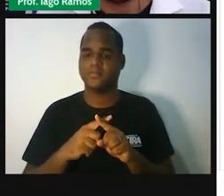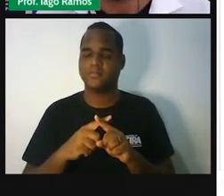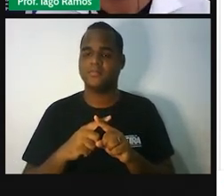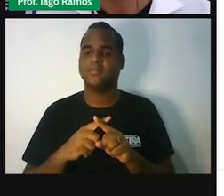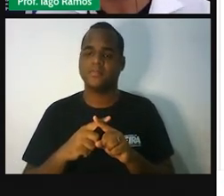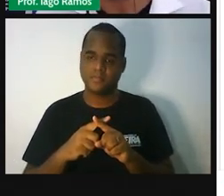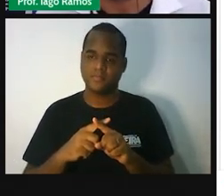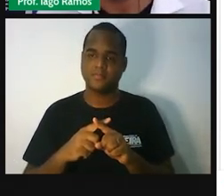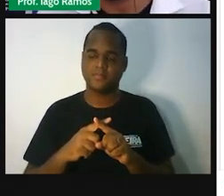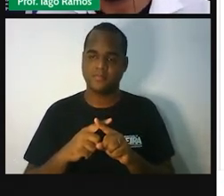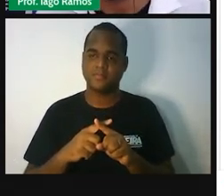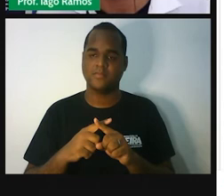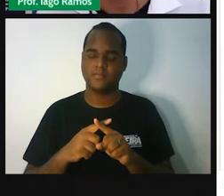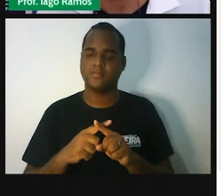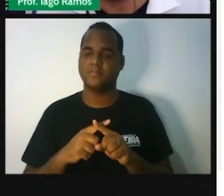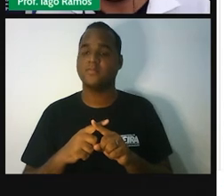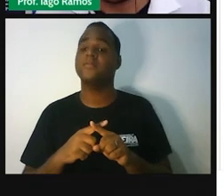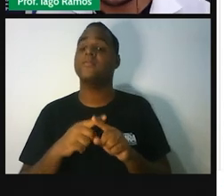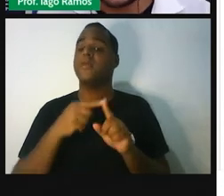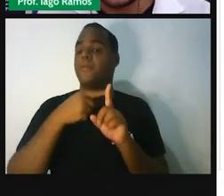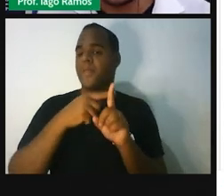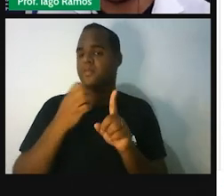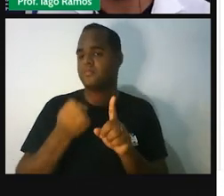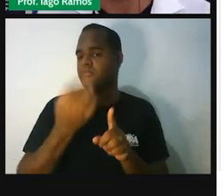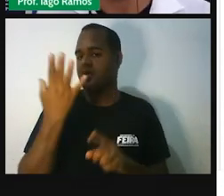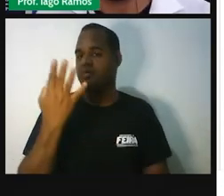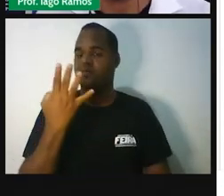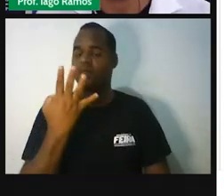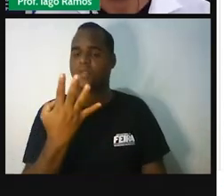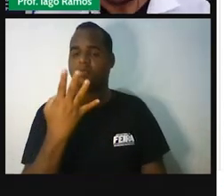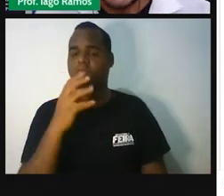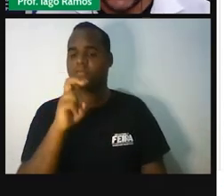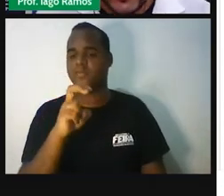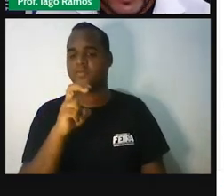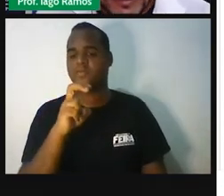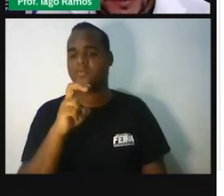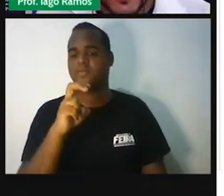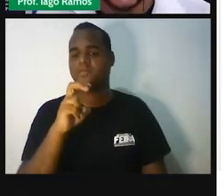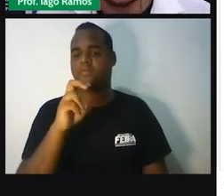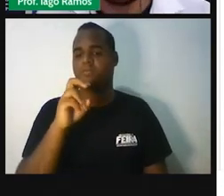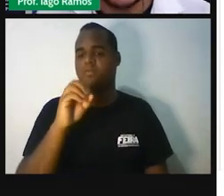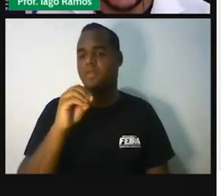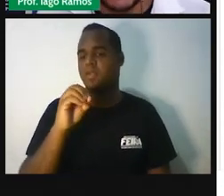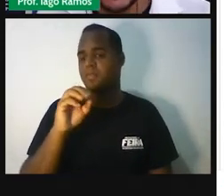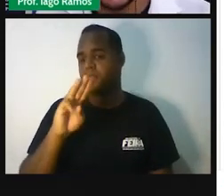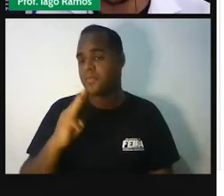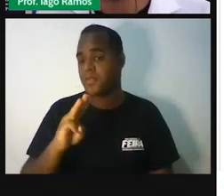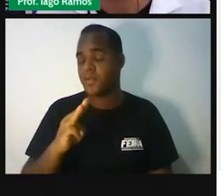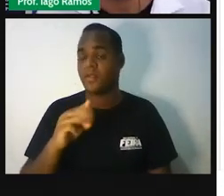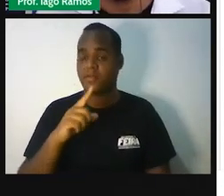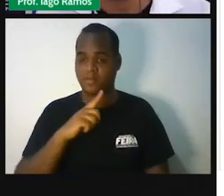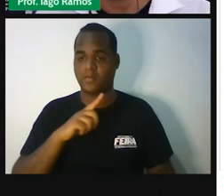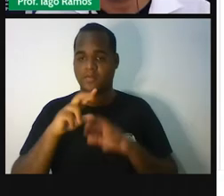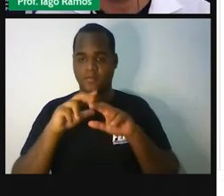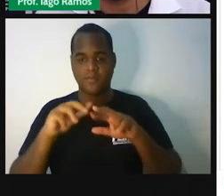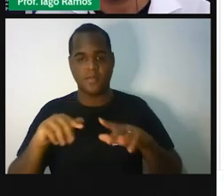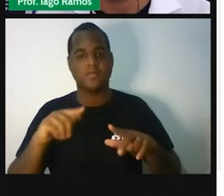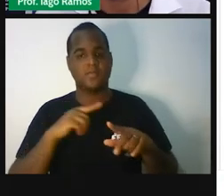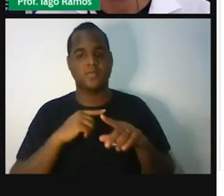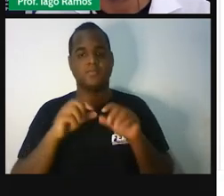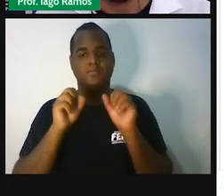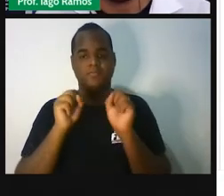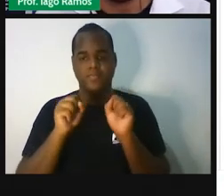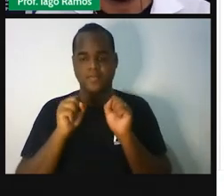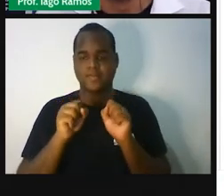aparecer. Dá mais de 450 milhões de placas que é